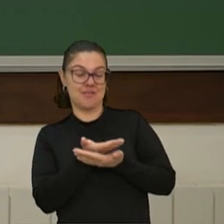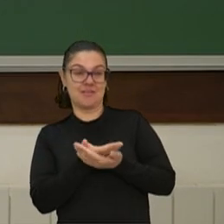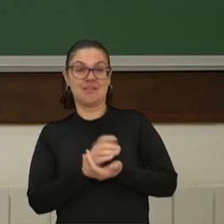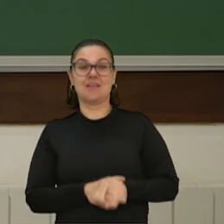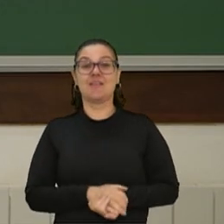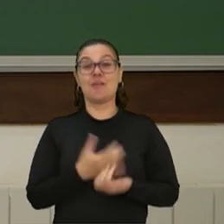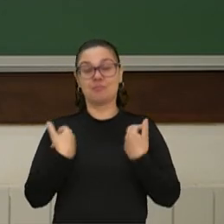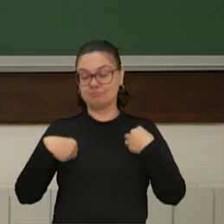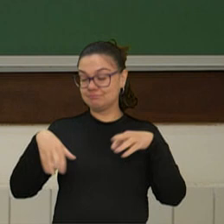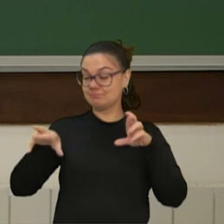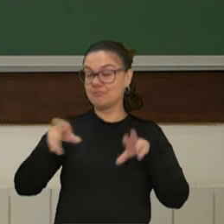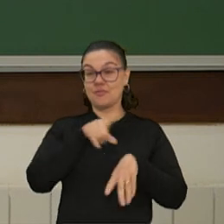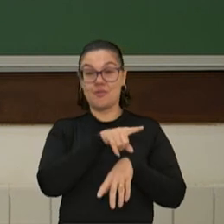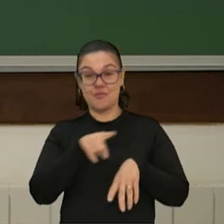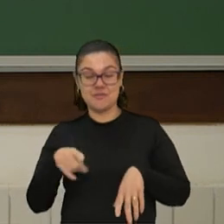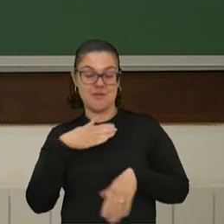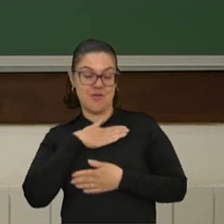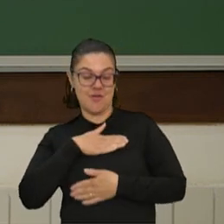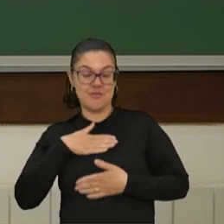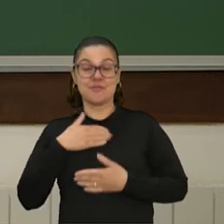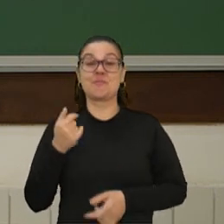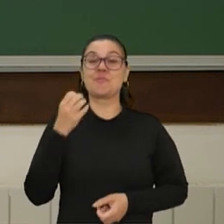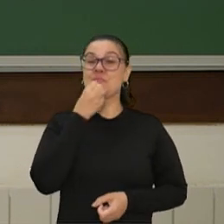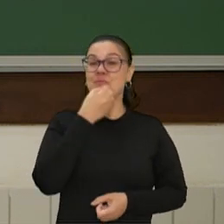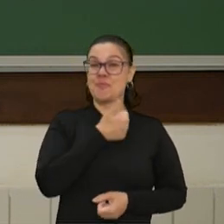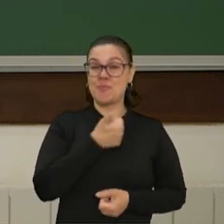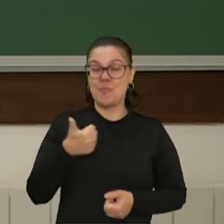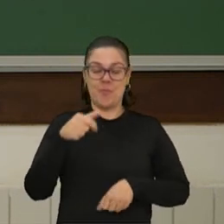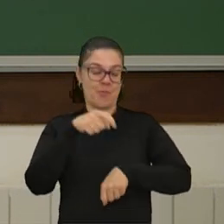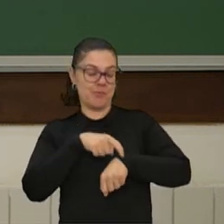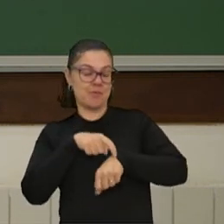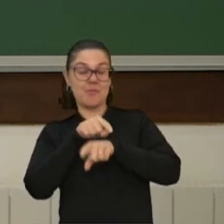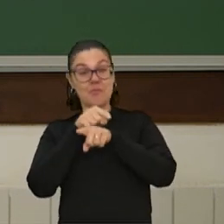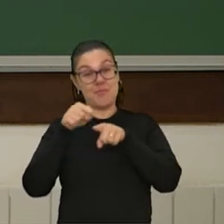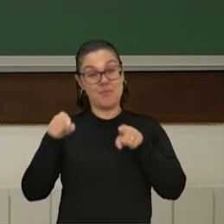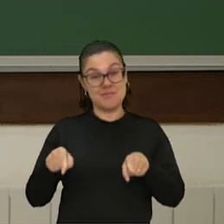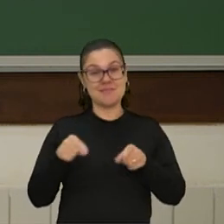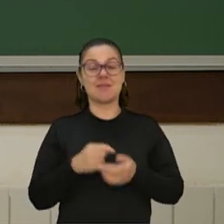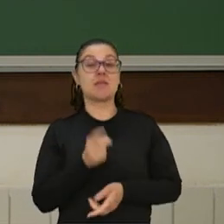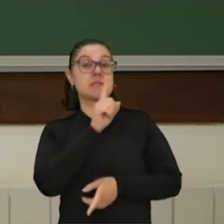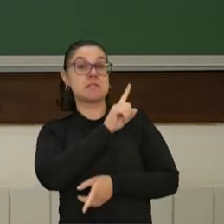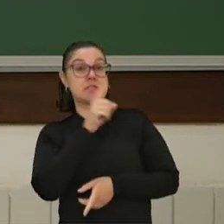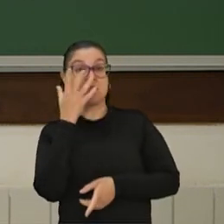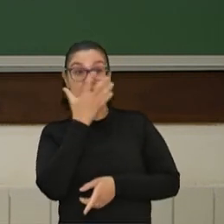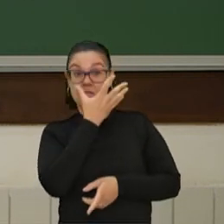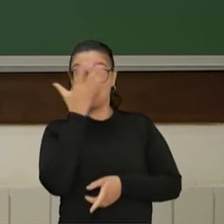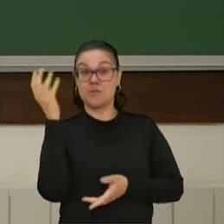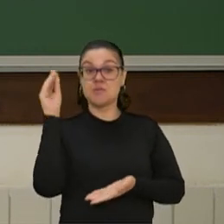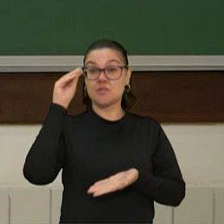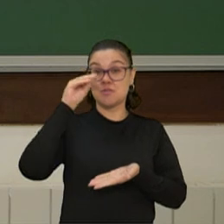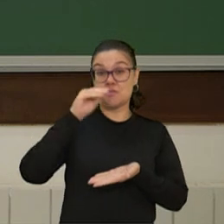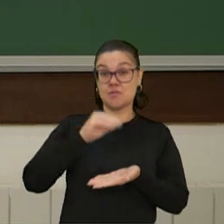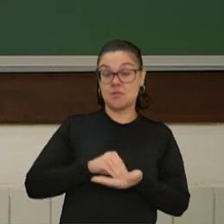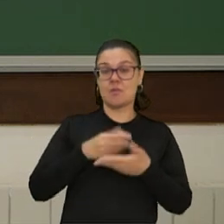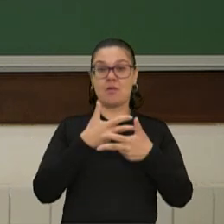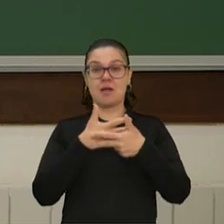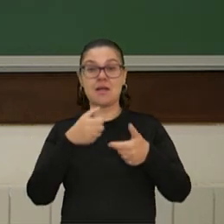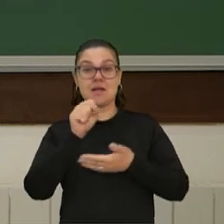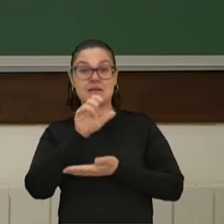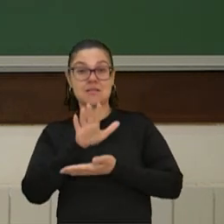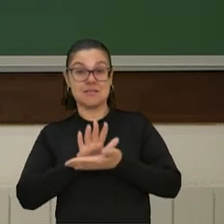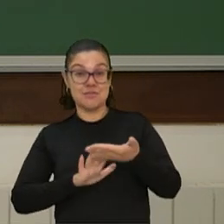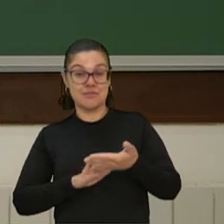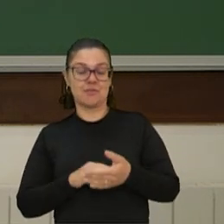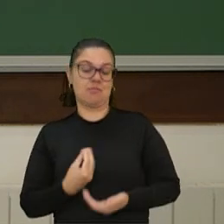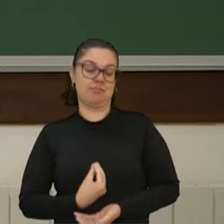aula. Espero que vocês tenham gostado. Foi muito bom passar esse tempo com vocês. Não esqueçam de registrar, então,